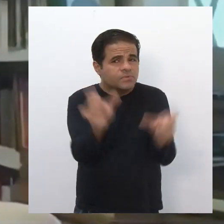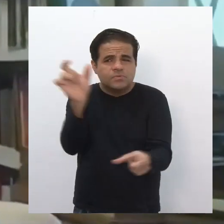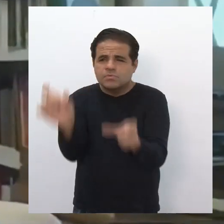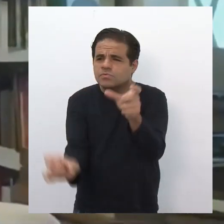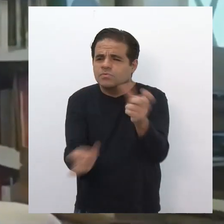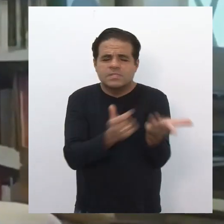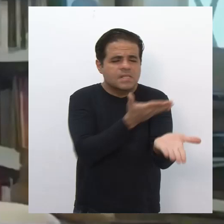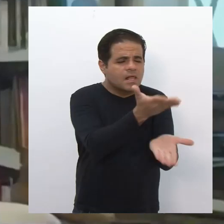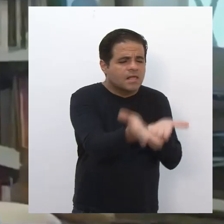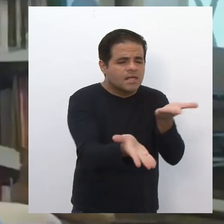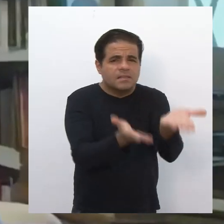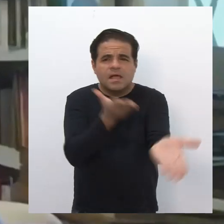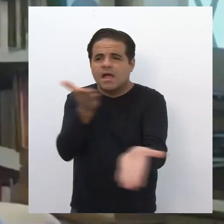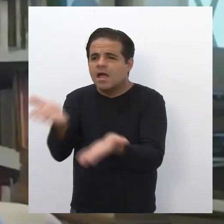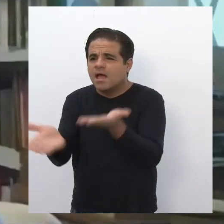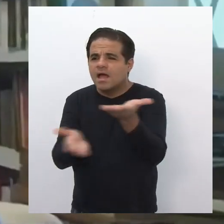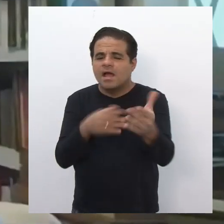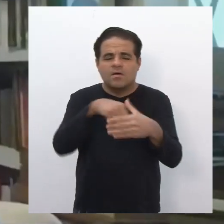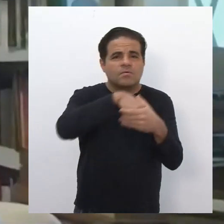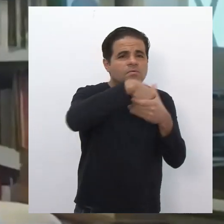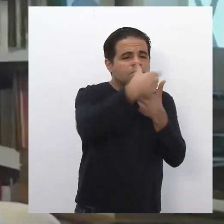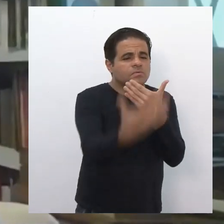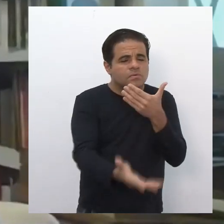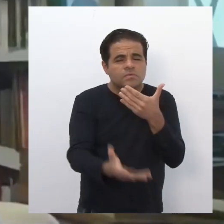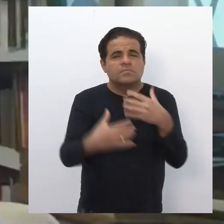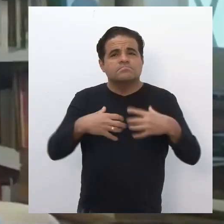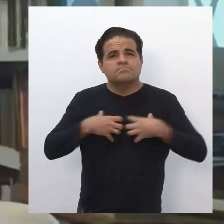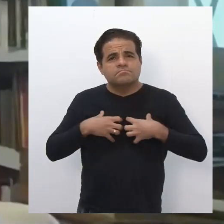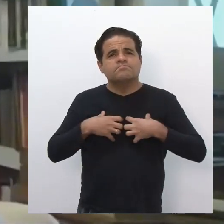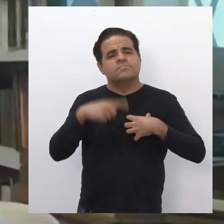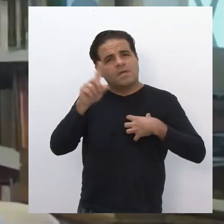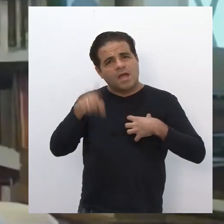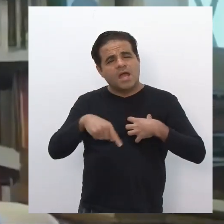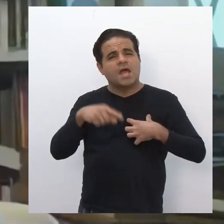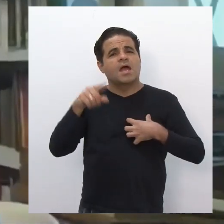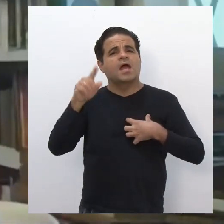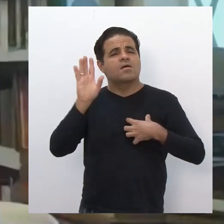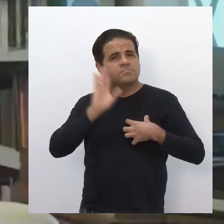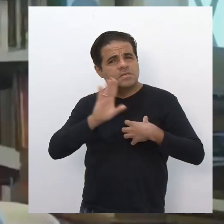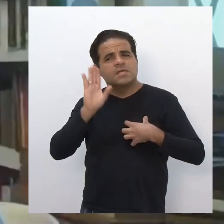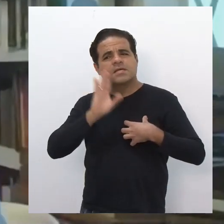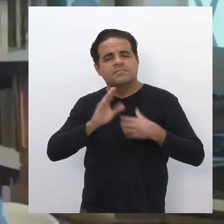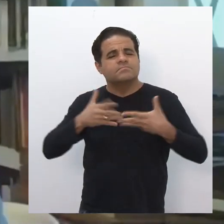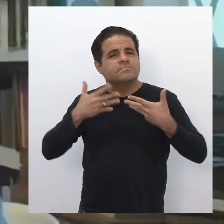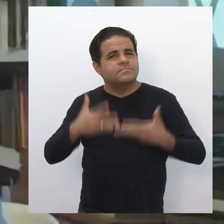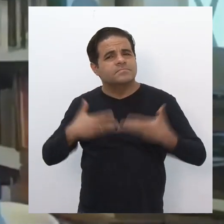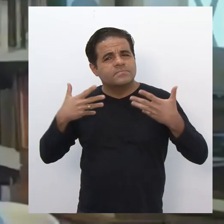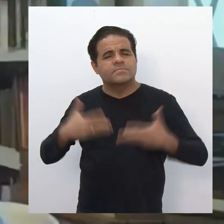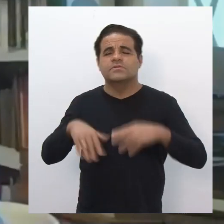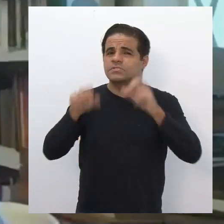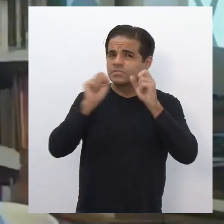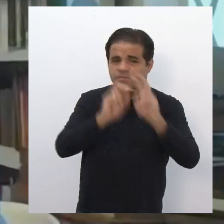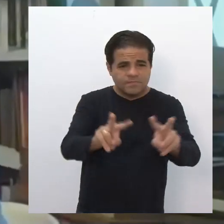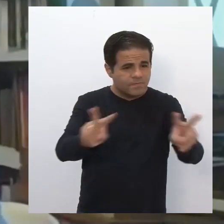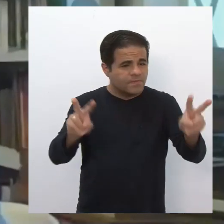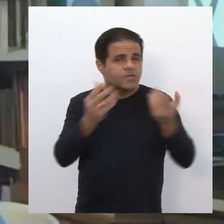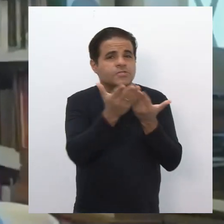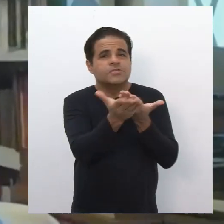esses conteúdos, né? Então, nesse sentido, realmente é uma alegria você ver jovens